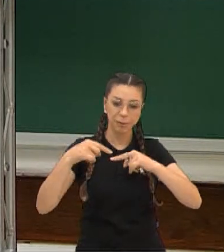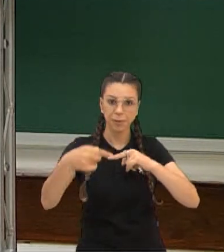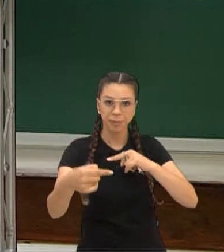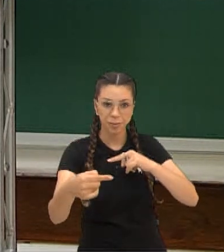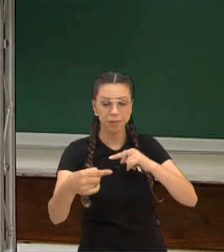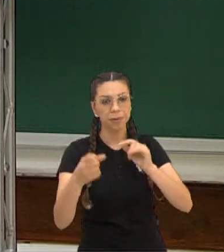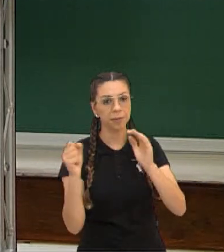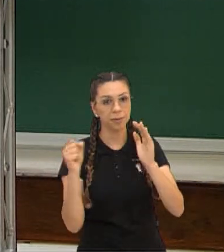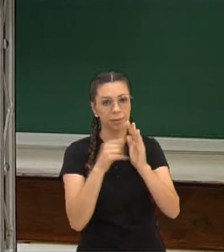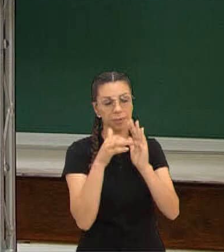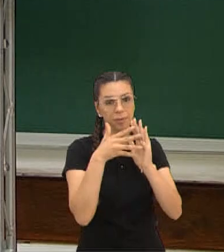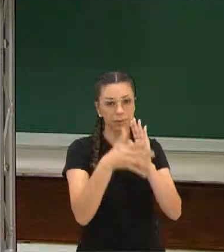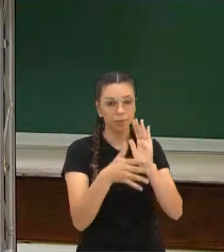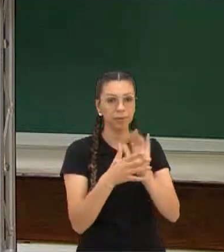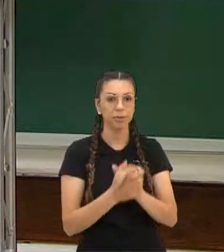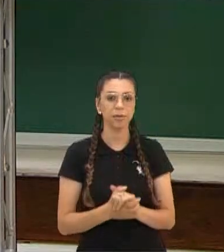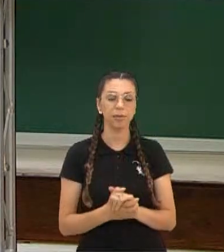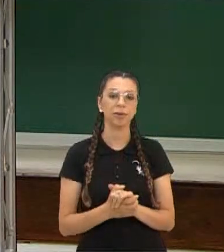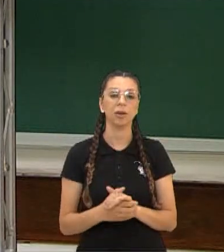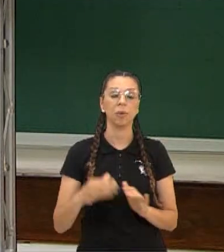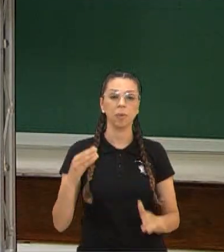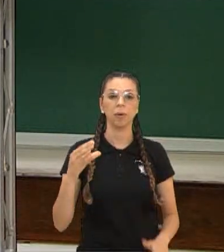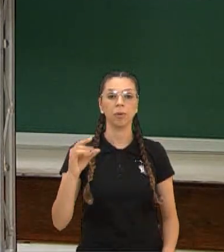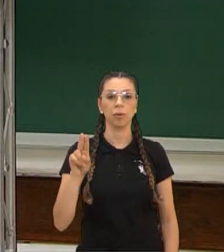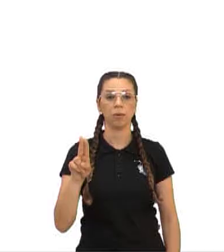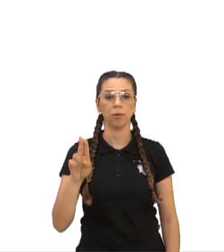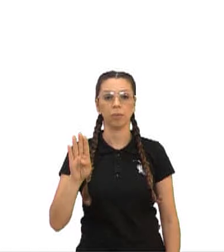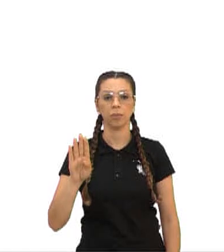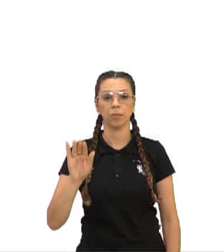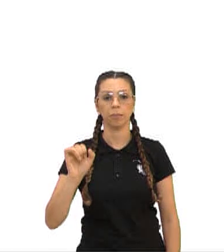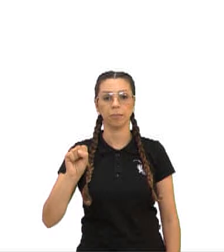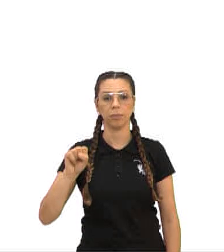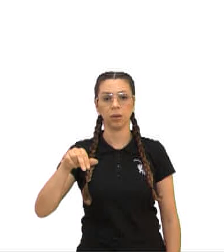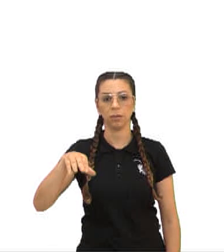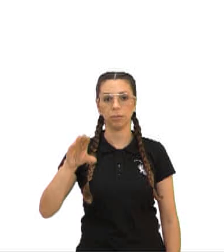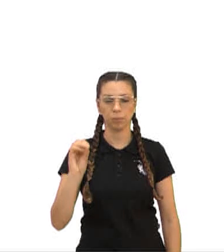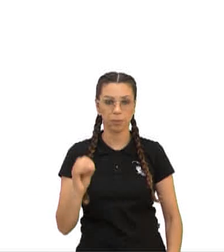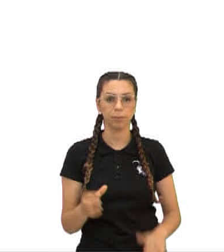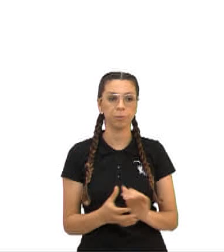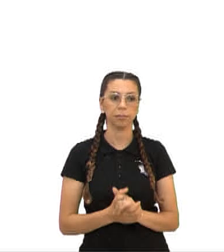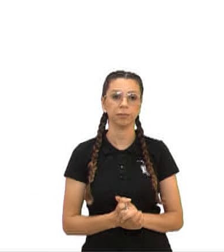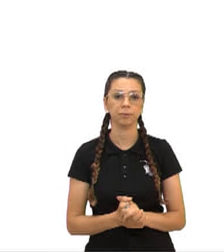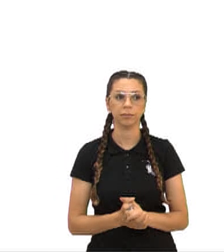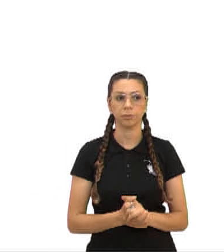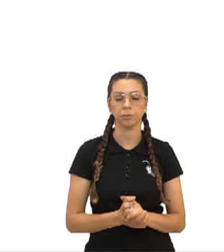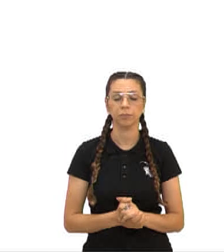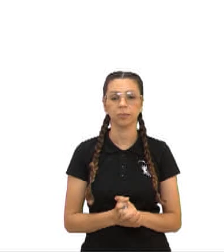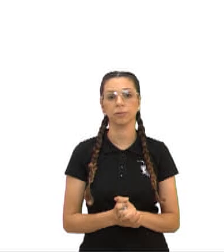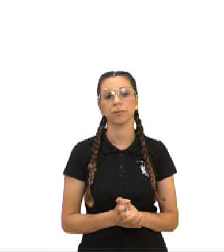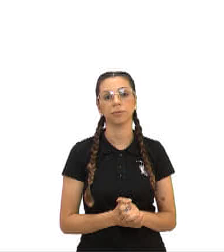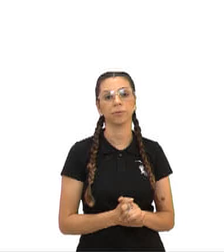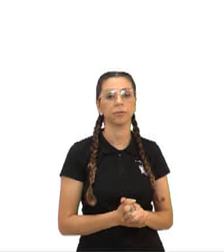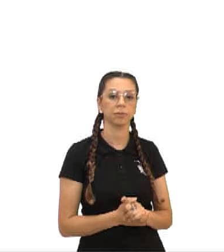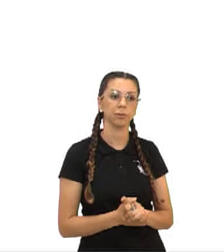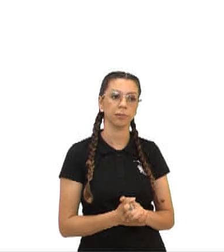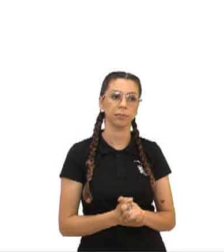um movimento que vocês gostam muito, que é o cubismo. Então, vamos lá. A paisagem de